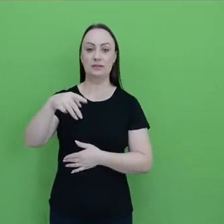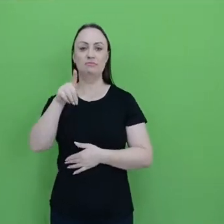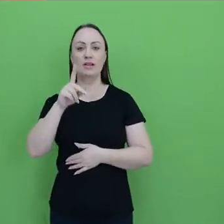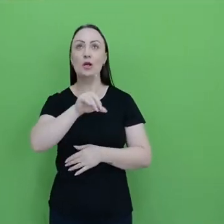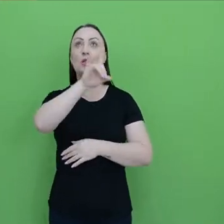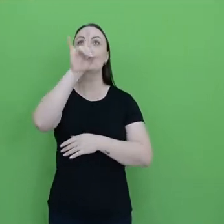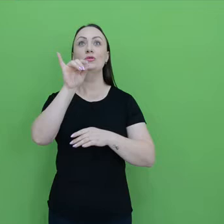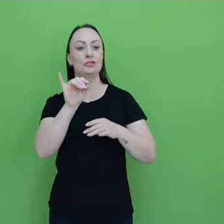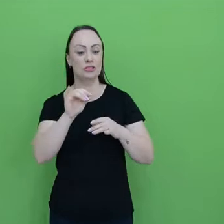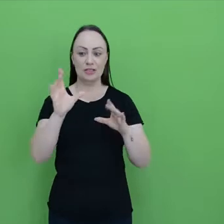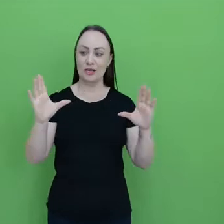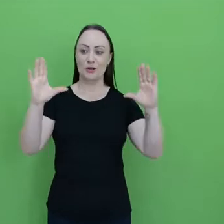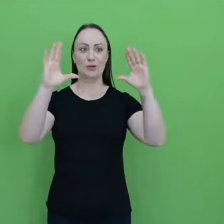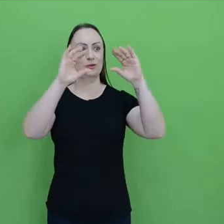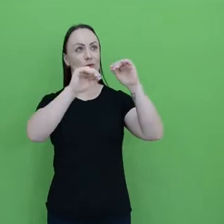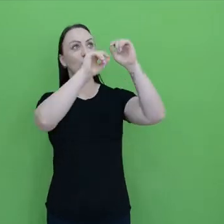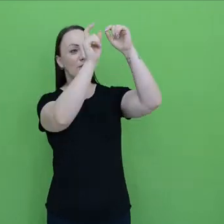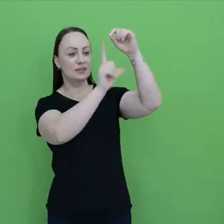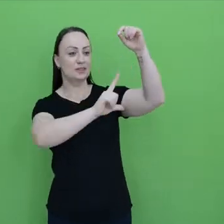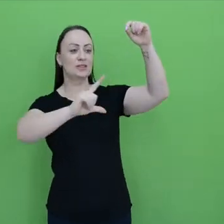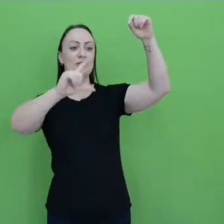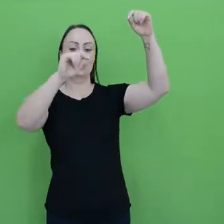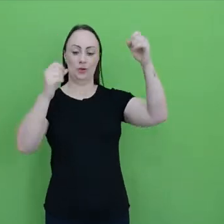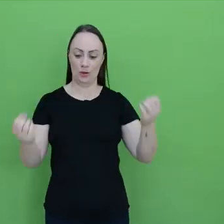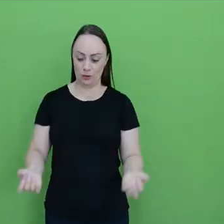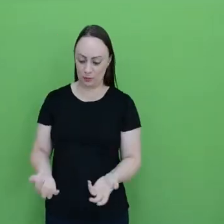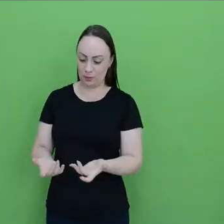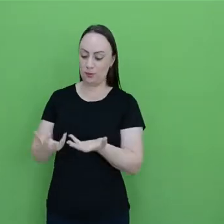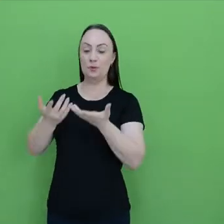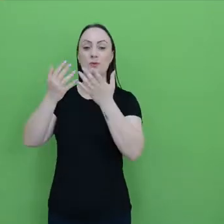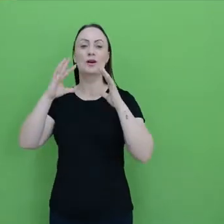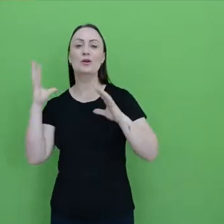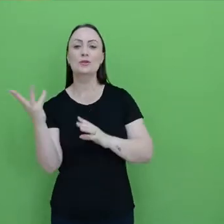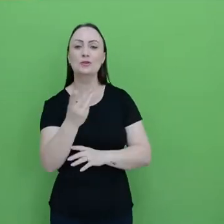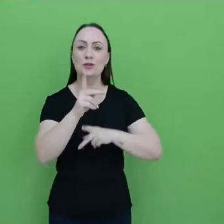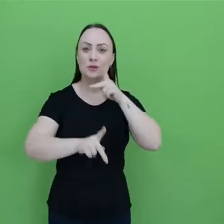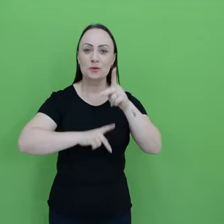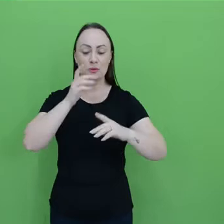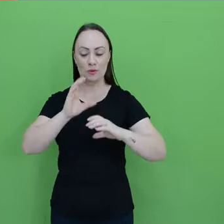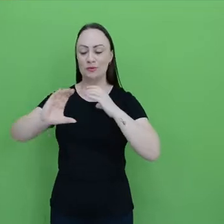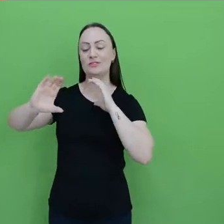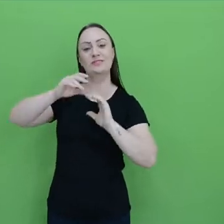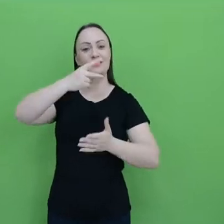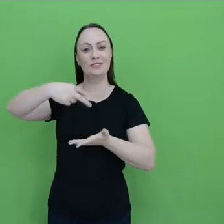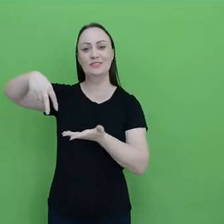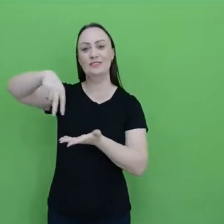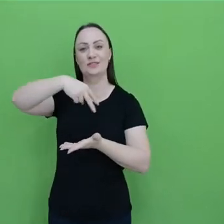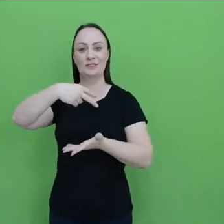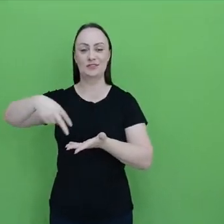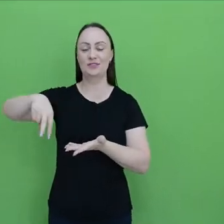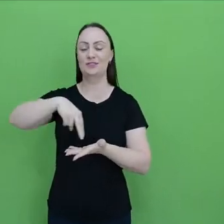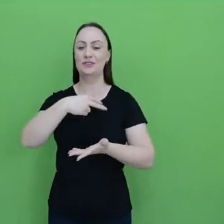céu estrelado, uma fogueira foi acesa para que todos cantassem e dançassem. Liesa ergue um véu